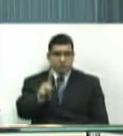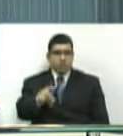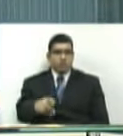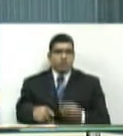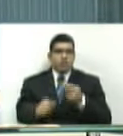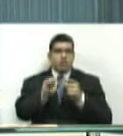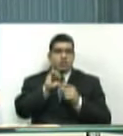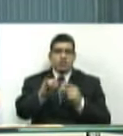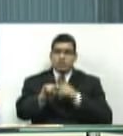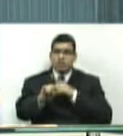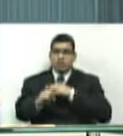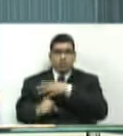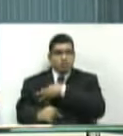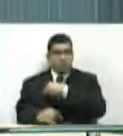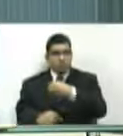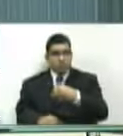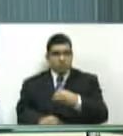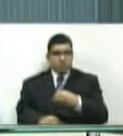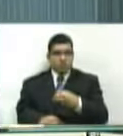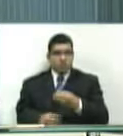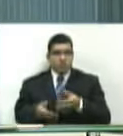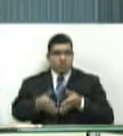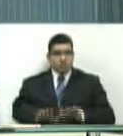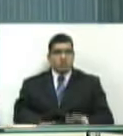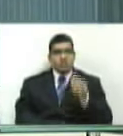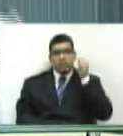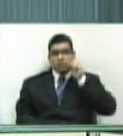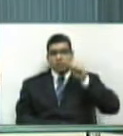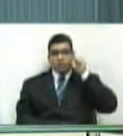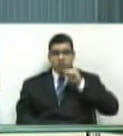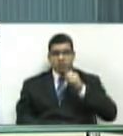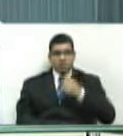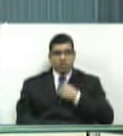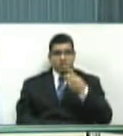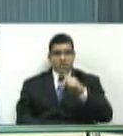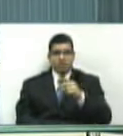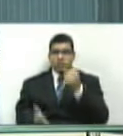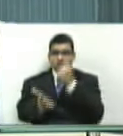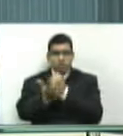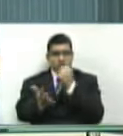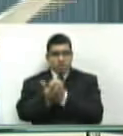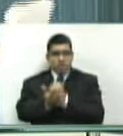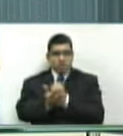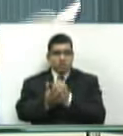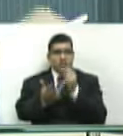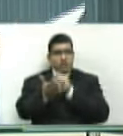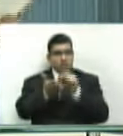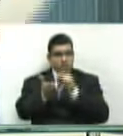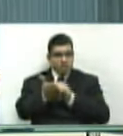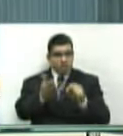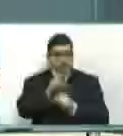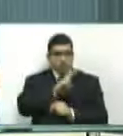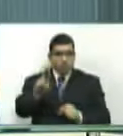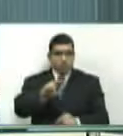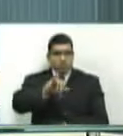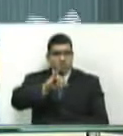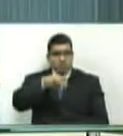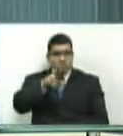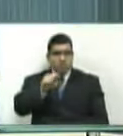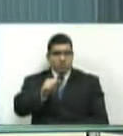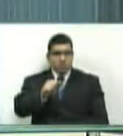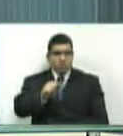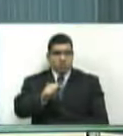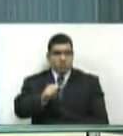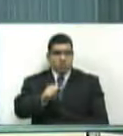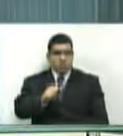tiver uma filha, nasceu mulher, eu for no cartório e registrá-la com o nome de José, ela não passa